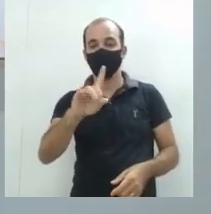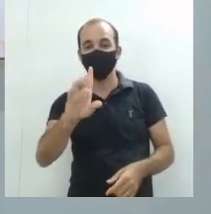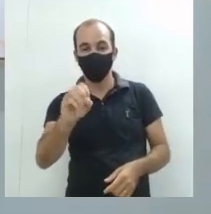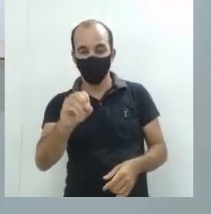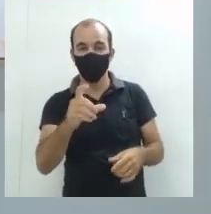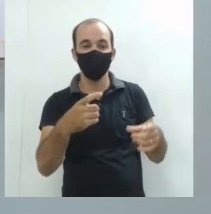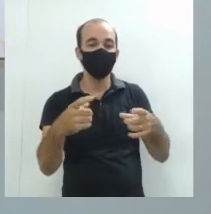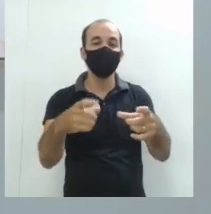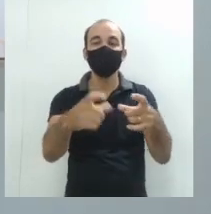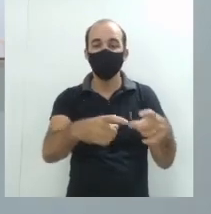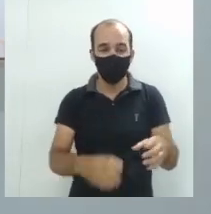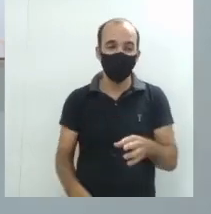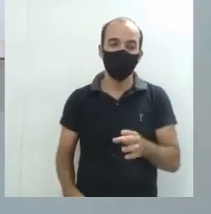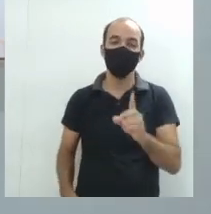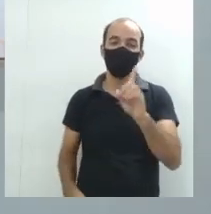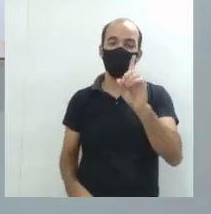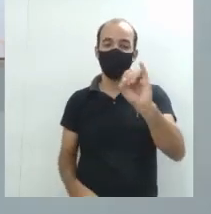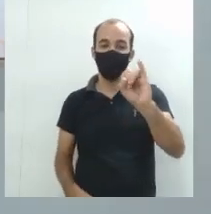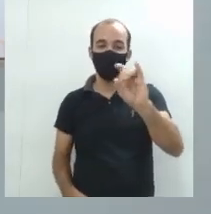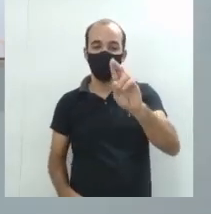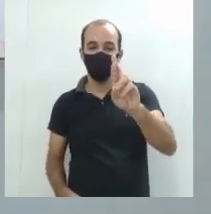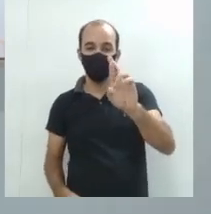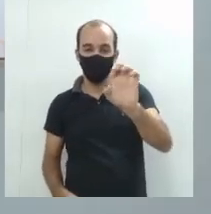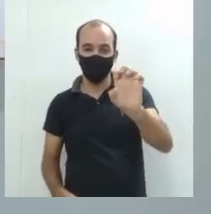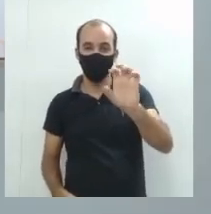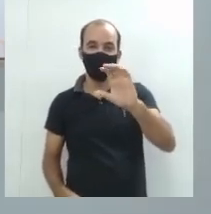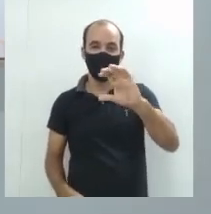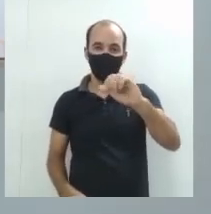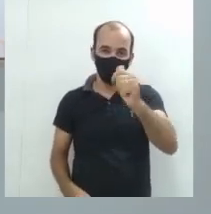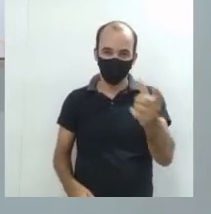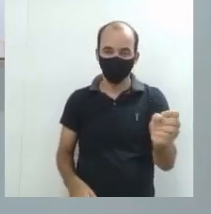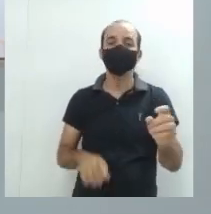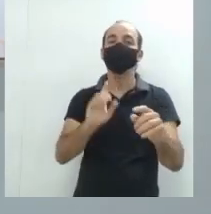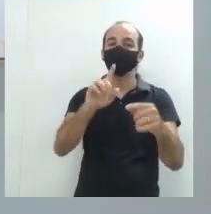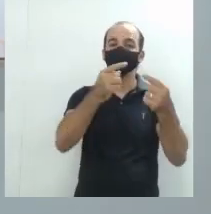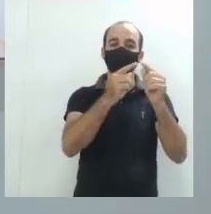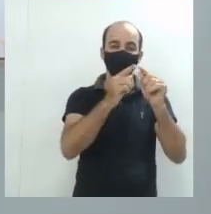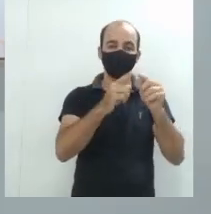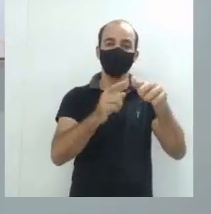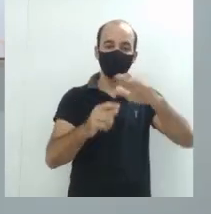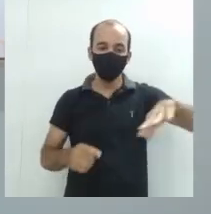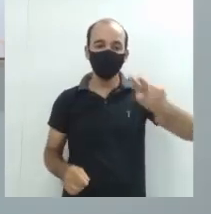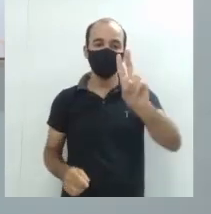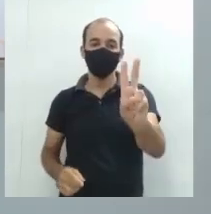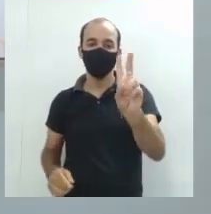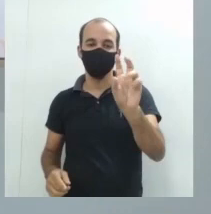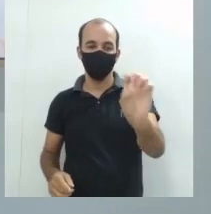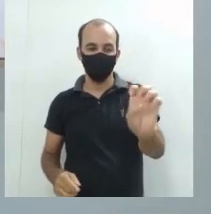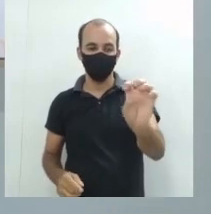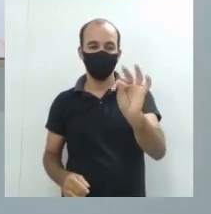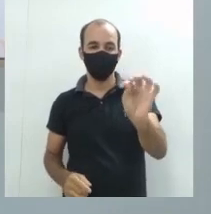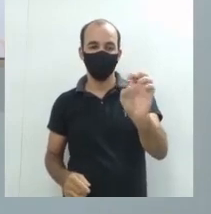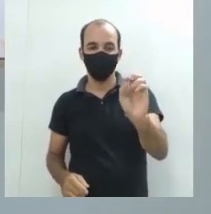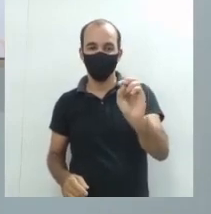se preza, vetor de família, vetor rubro-negro, para valer, série A, ele tem que ter 3 elementos. Tem que